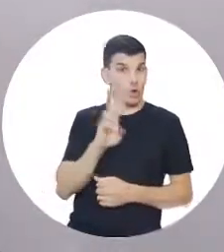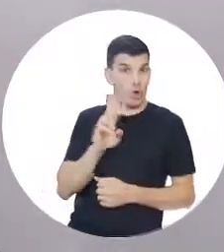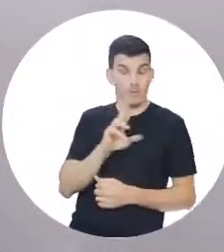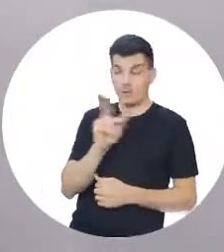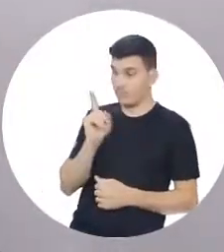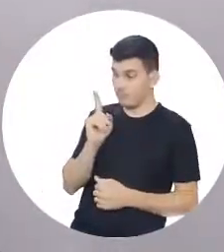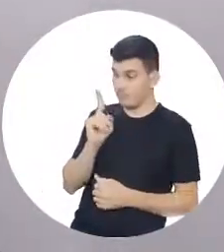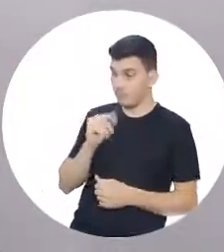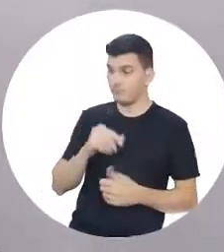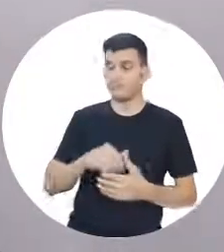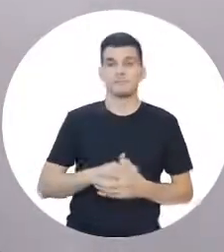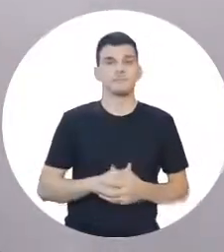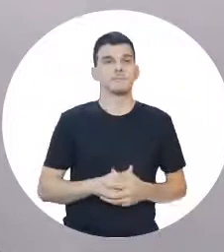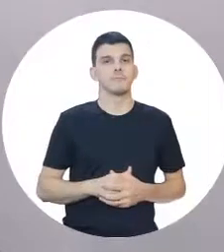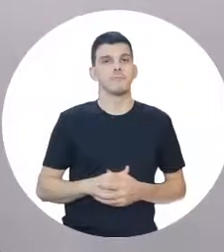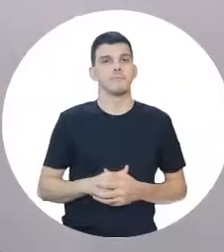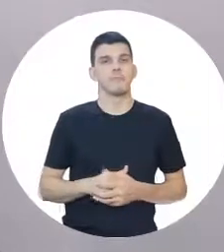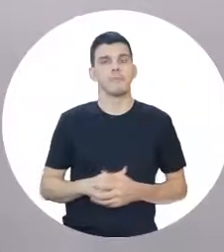Ácido.